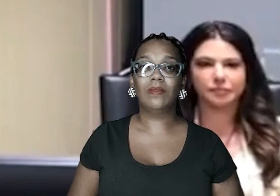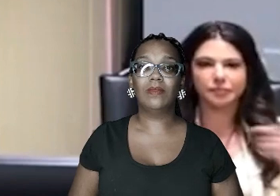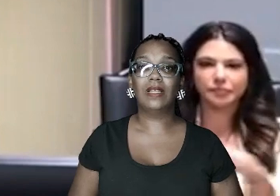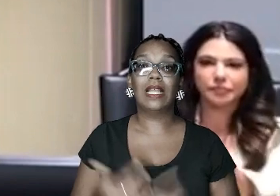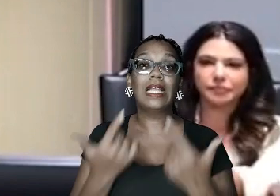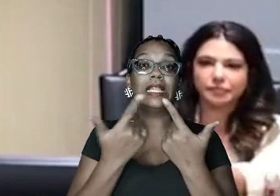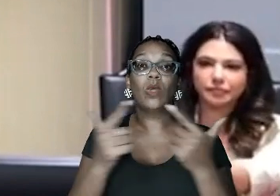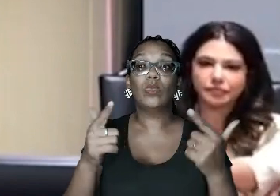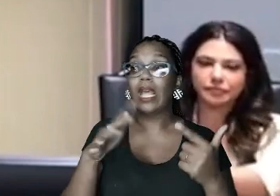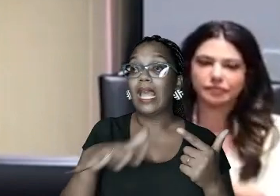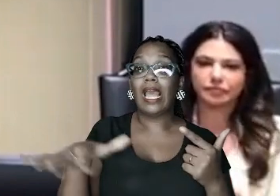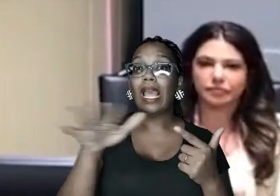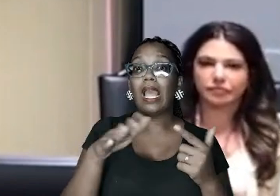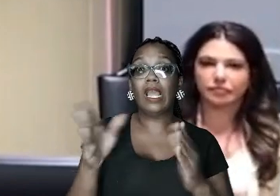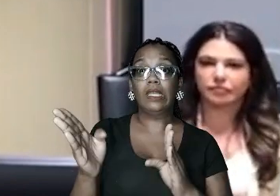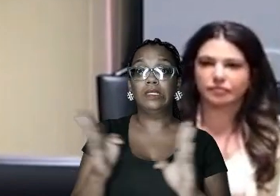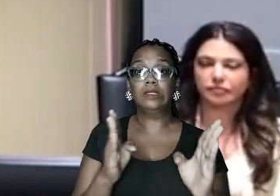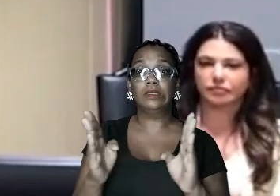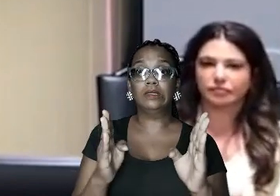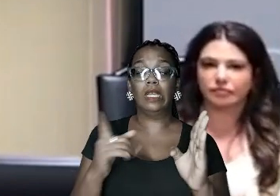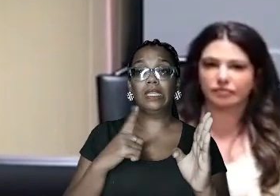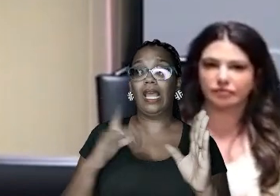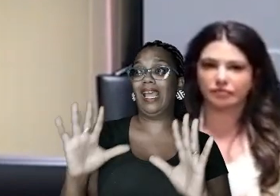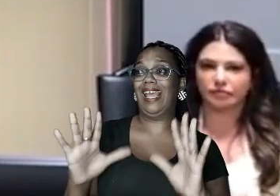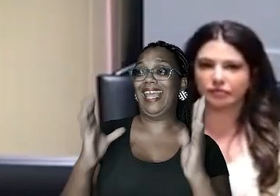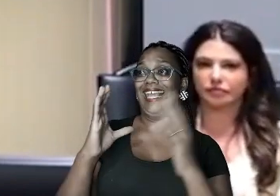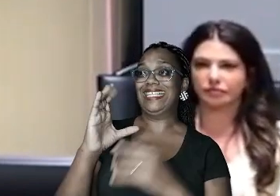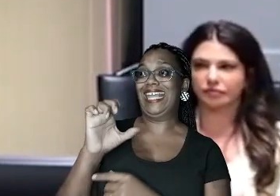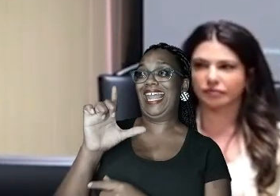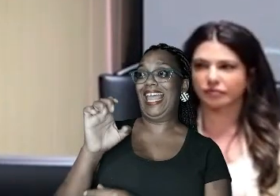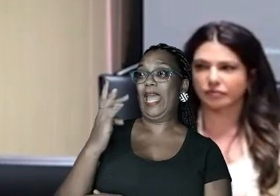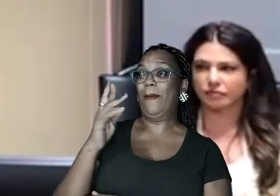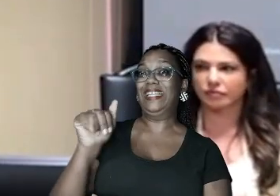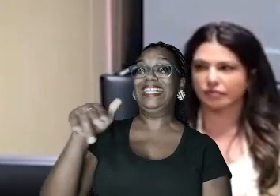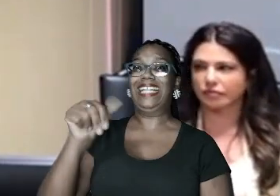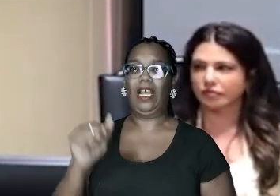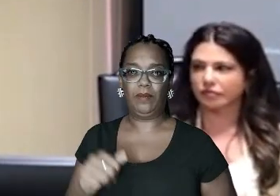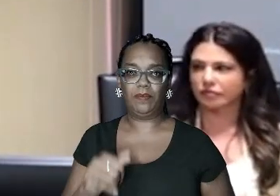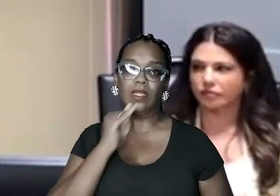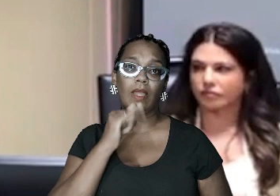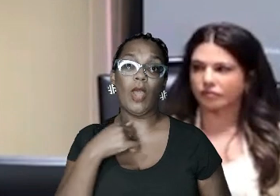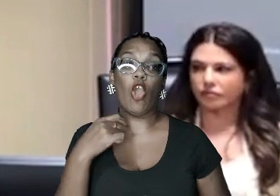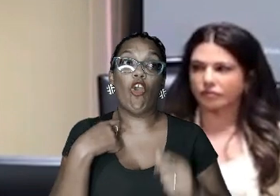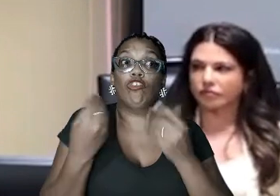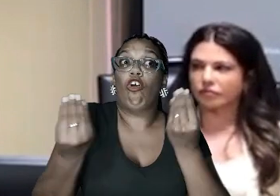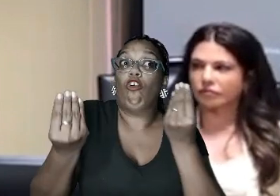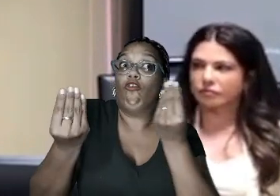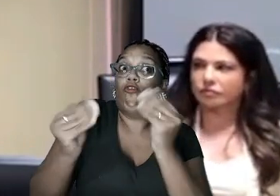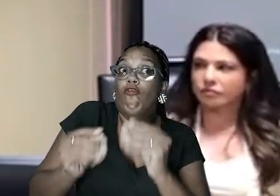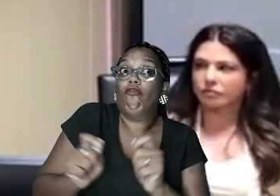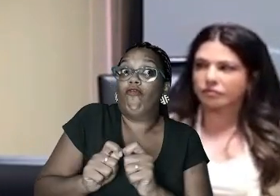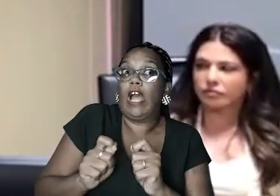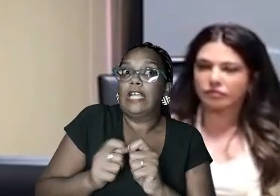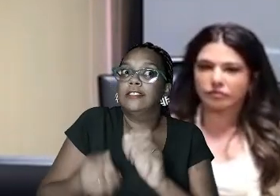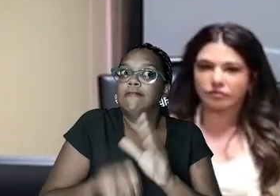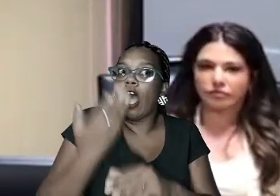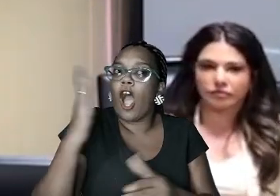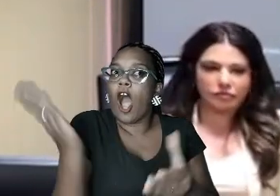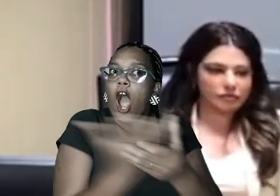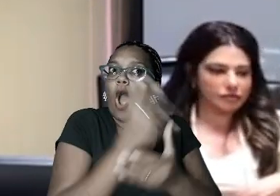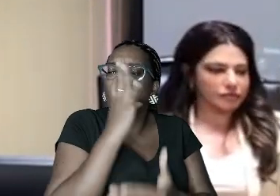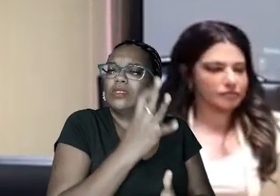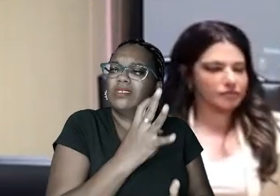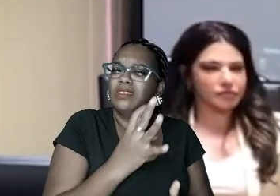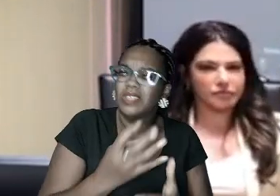até sabe disso é não há nessa Seara margem para ele recuperação cerebrina quando alguém fala assim estou construindo uma peça de